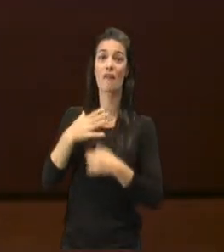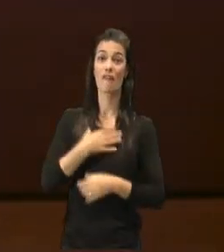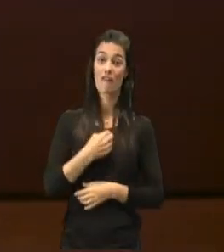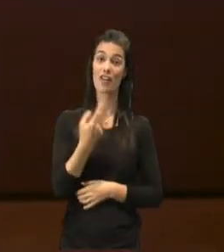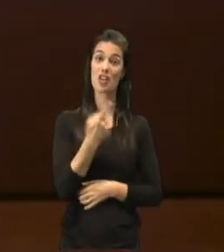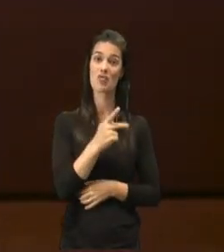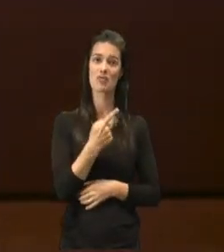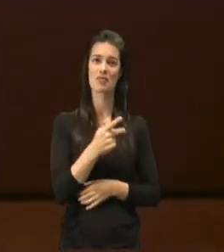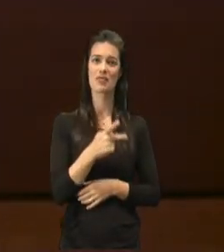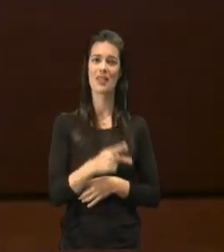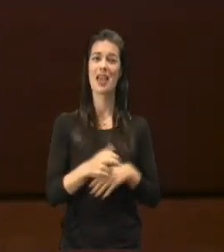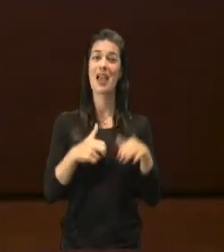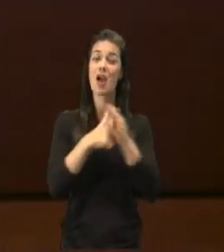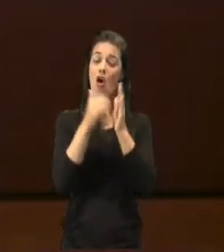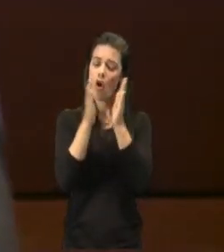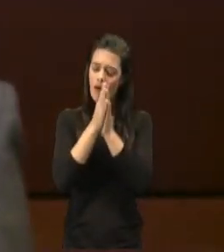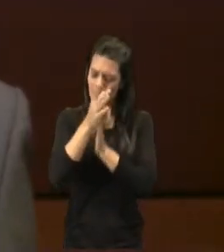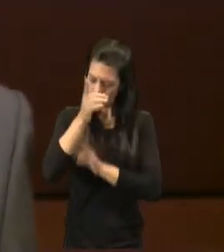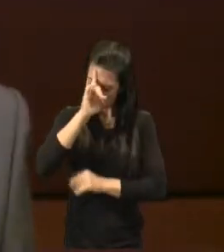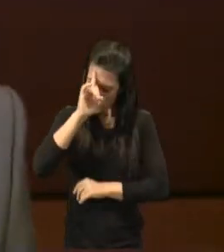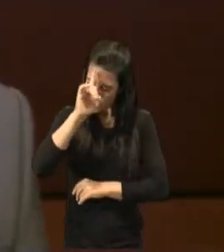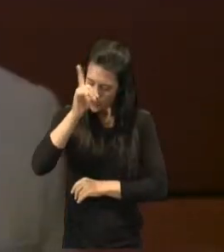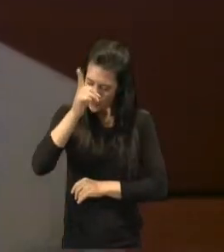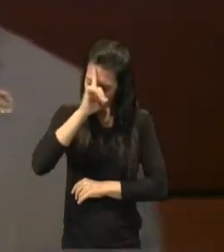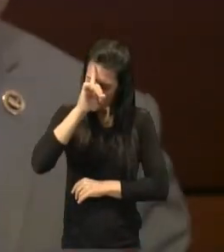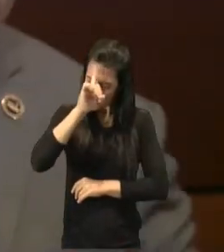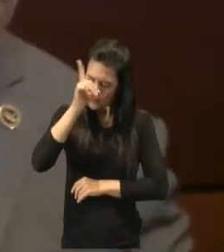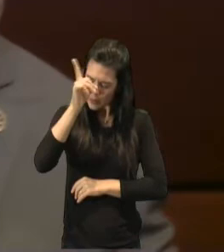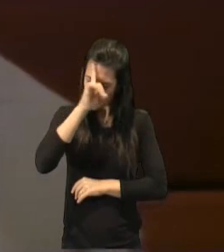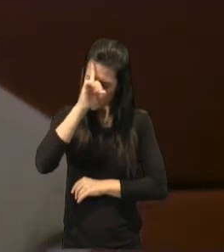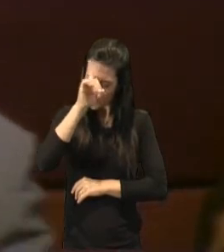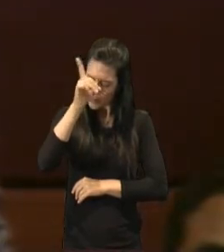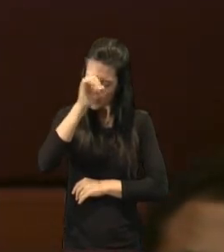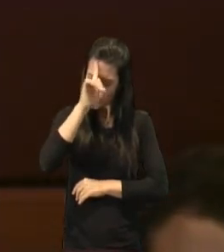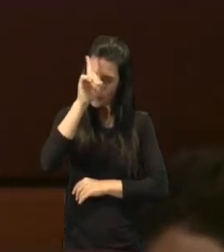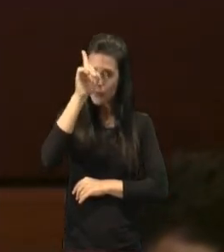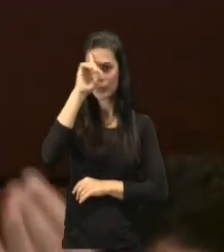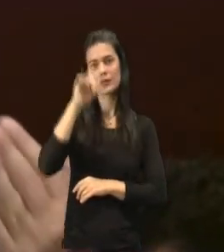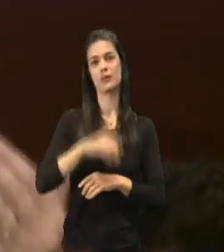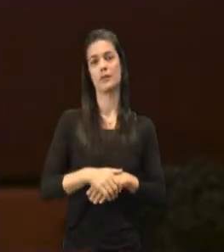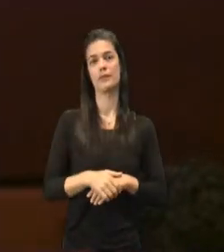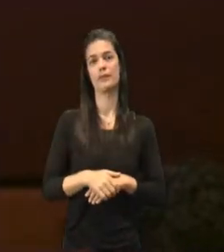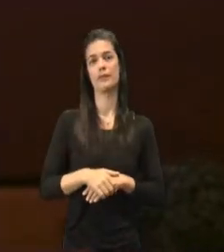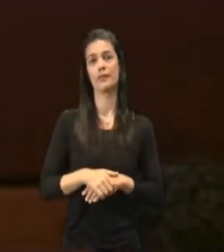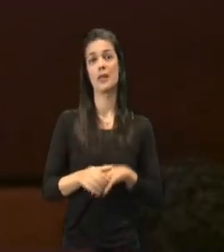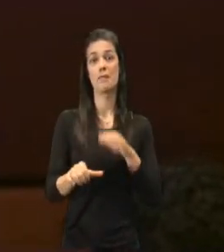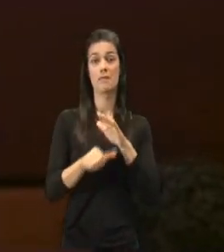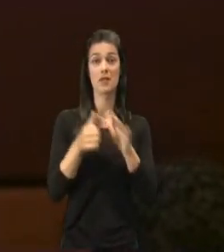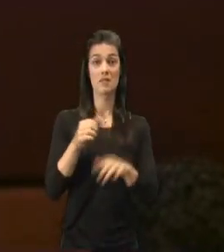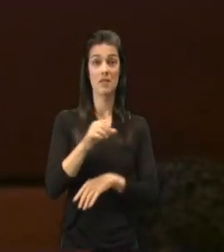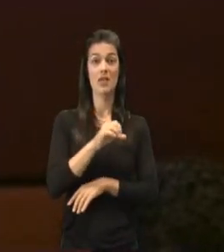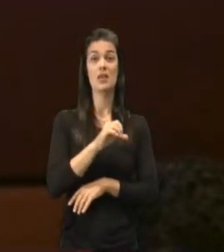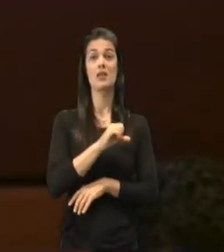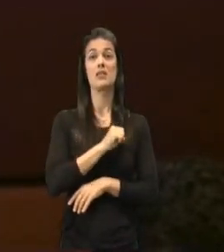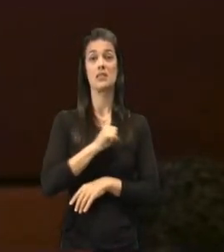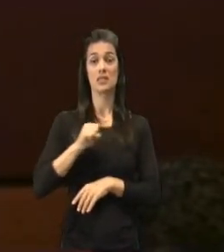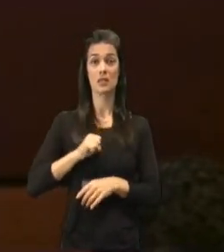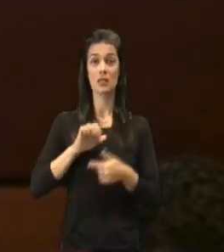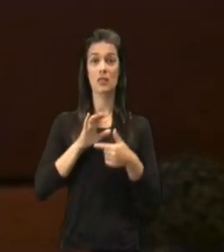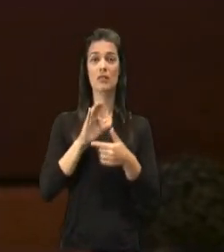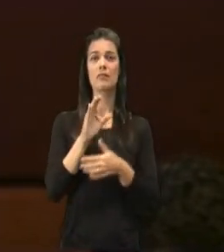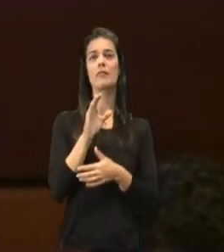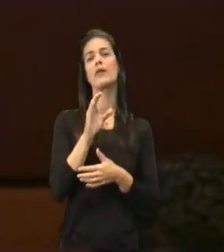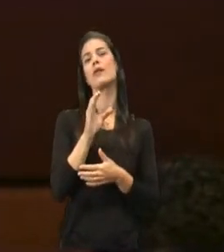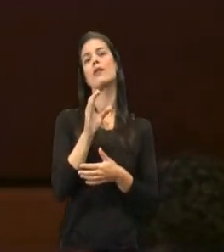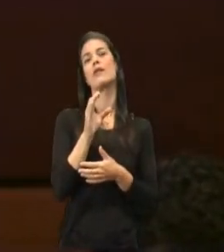orava incessantemente. Diz o texto bíblico aqui, primeiro livro de Samuel, no capítulo de número 1, nós encontramos aqui o verso 10